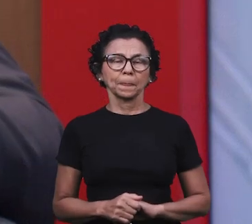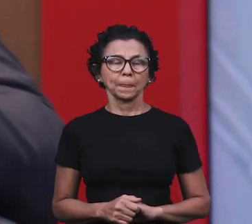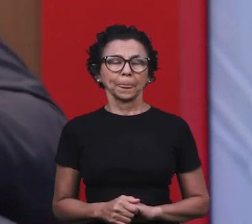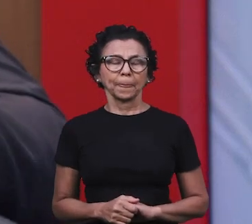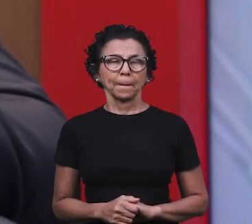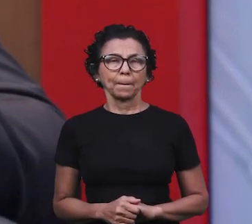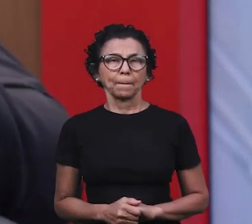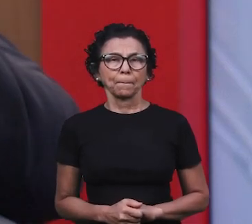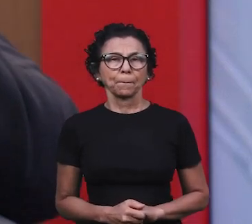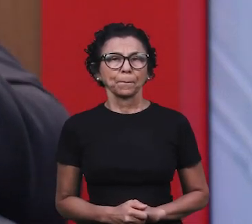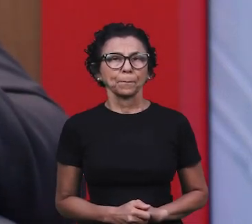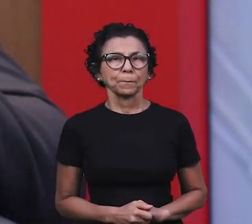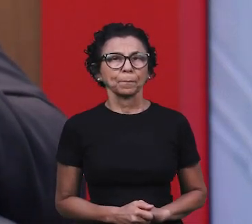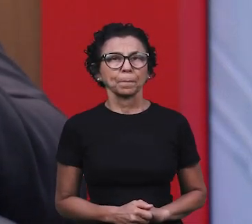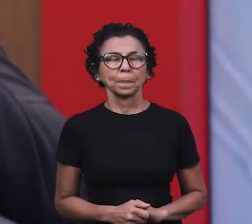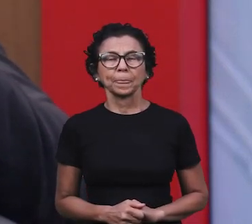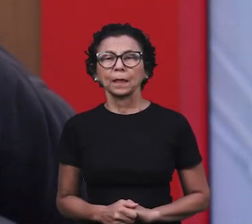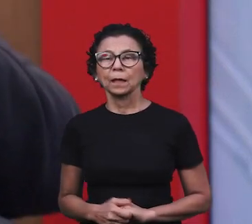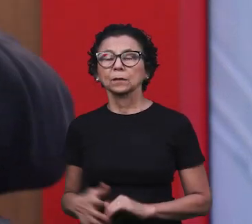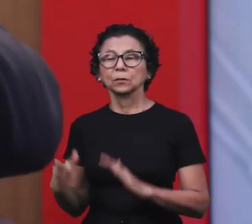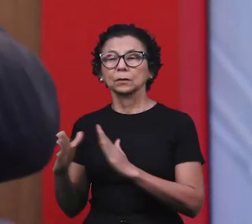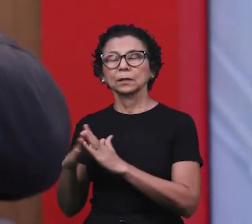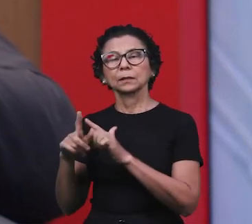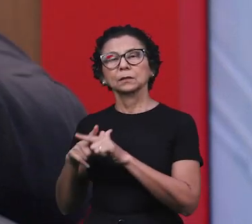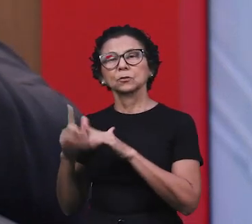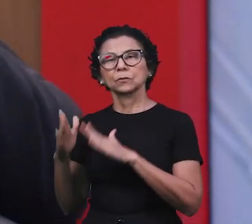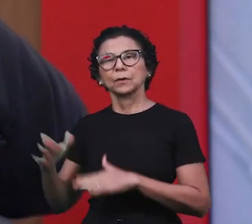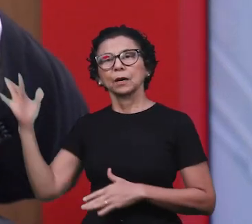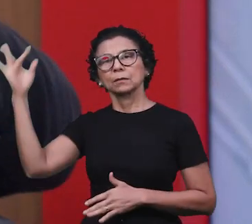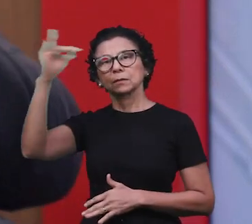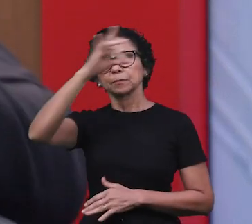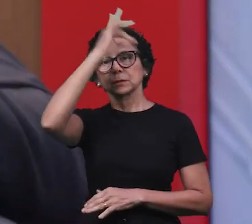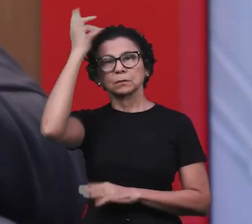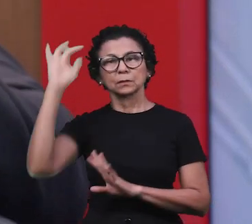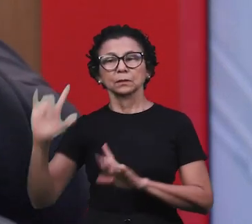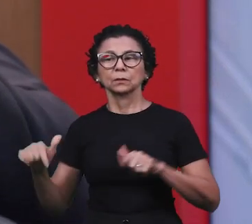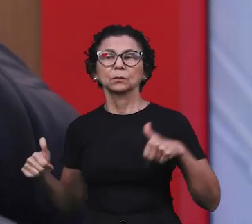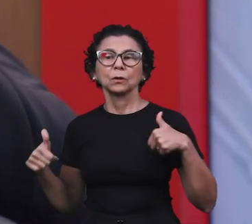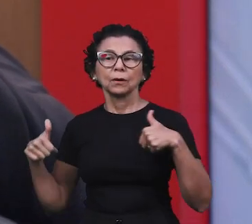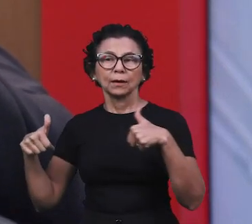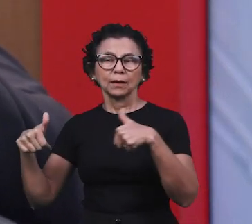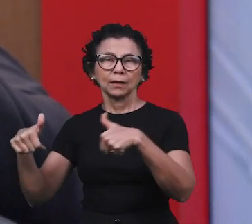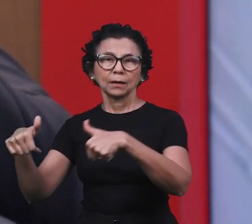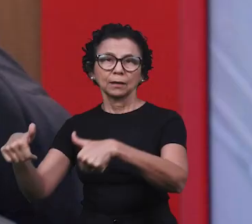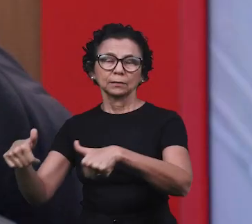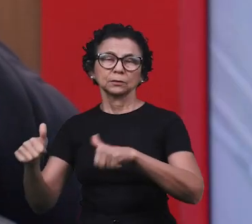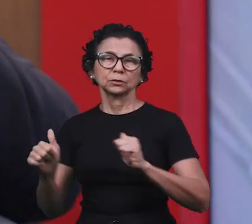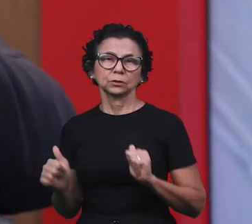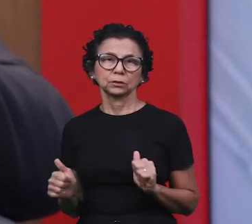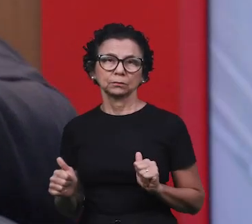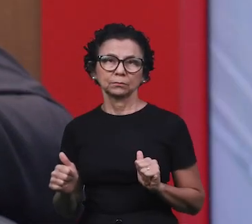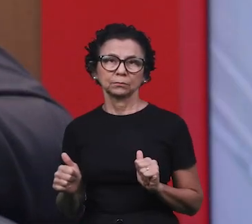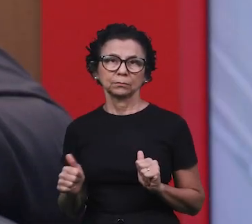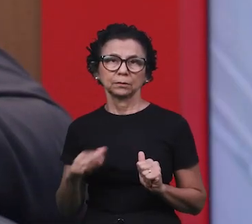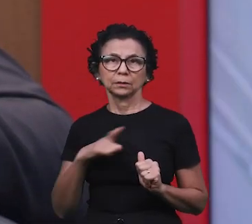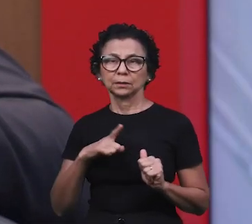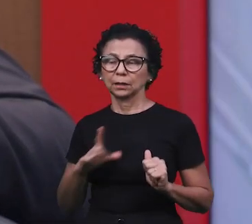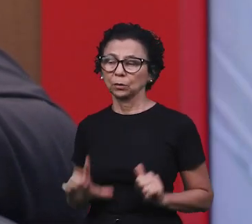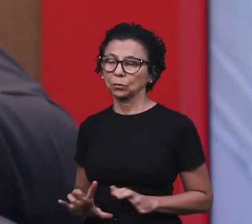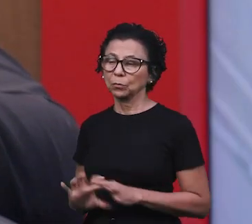tipo. Então é uma igreja viva, onde o Espírito circula, onde o sangue circula, onde há essa